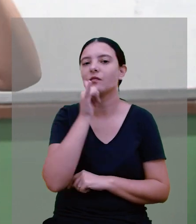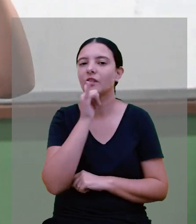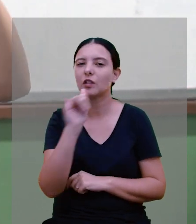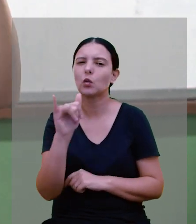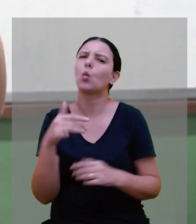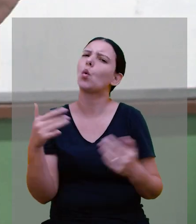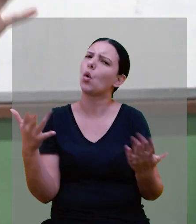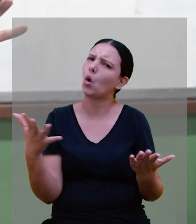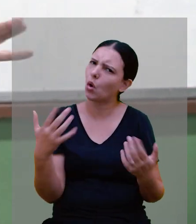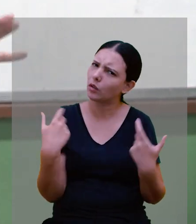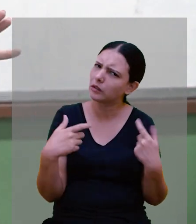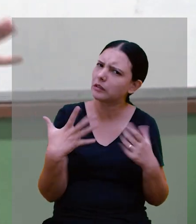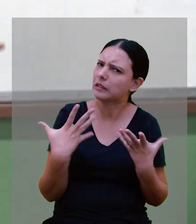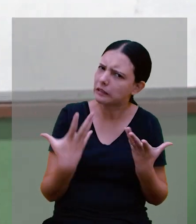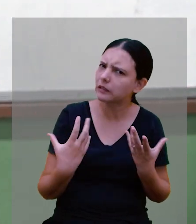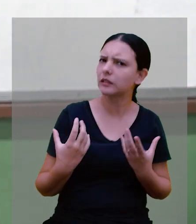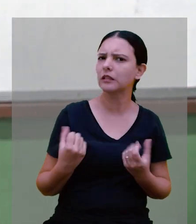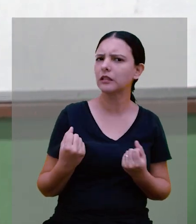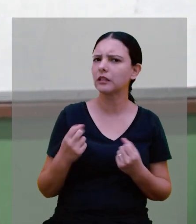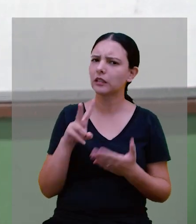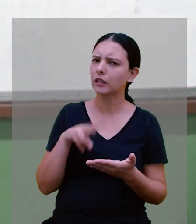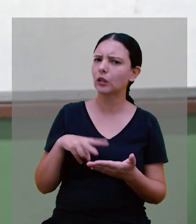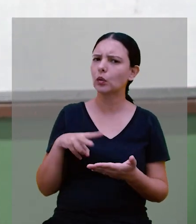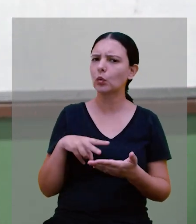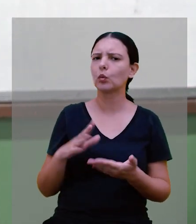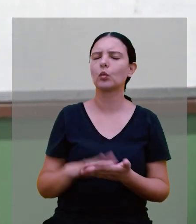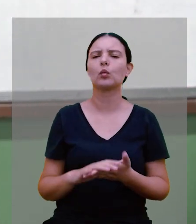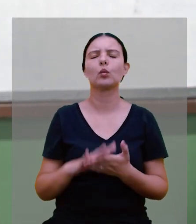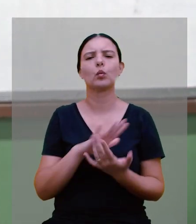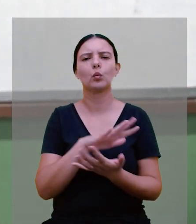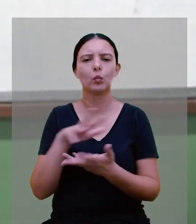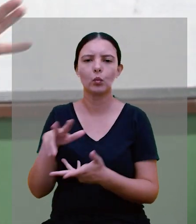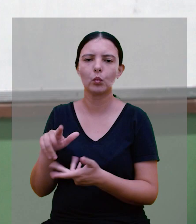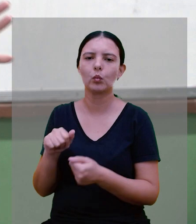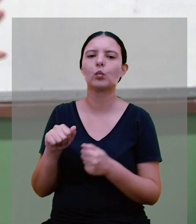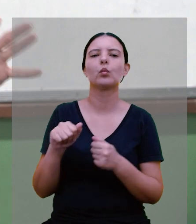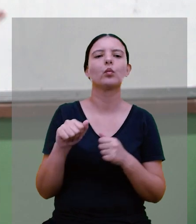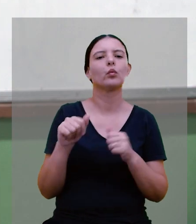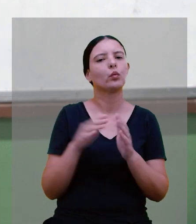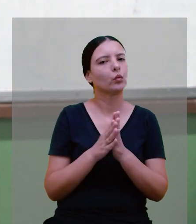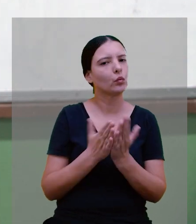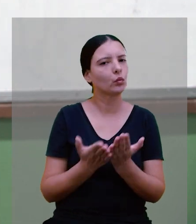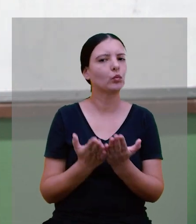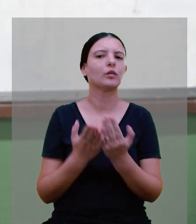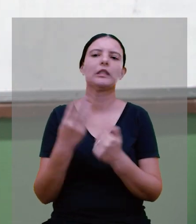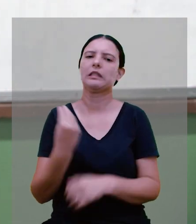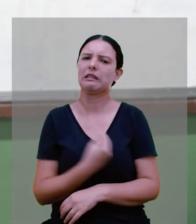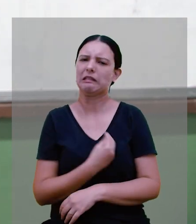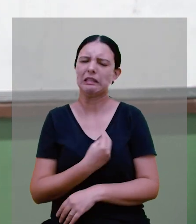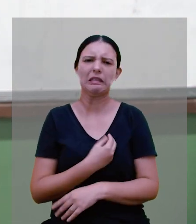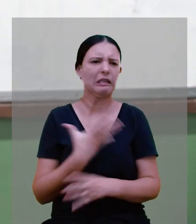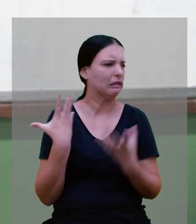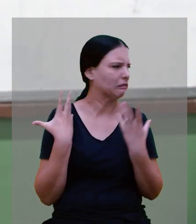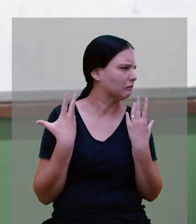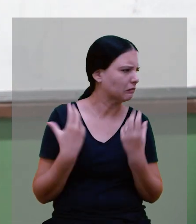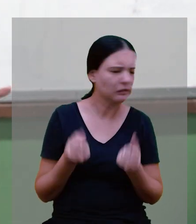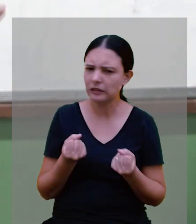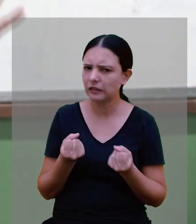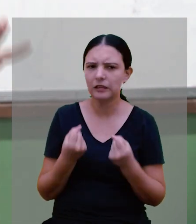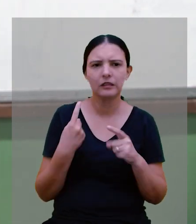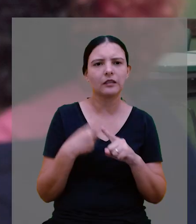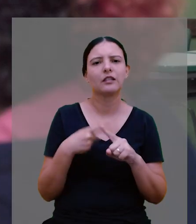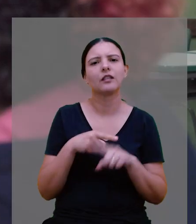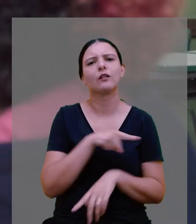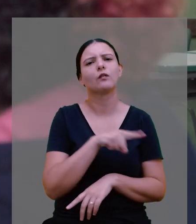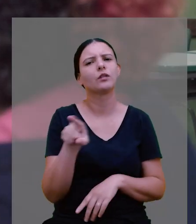cara, toma posse da leitura de mundo, da leitura dos livros, da leitura da vida, toma posse dela, para vocês